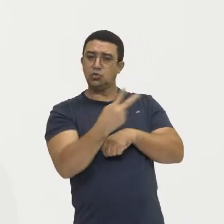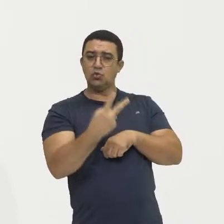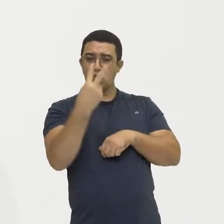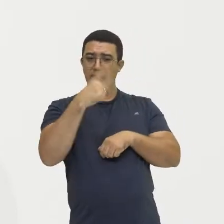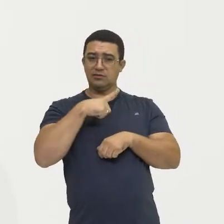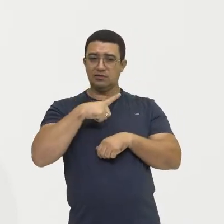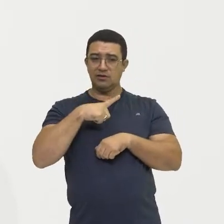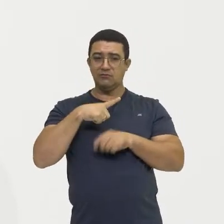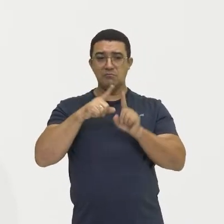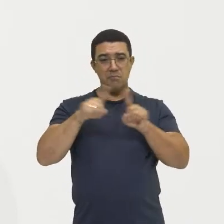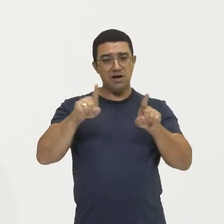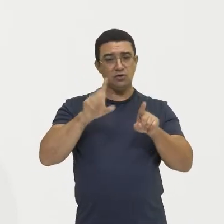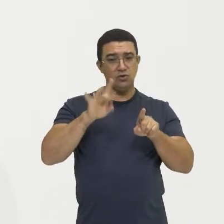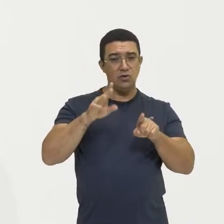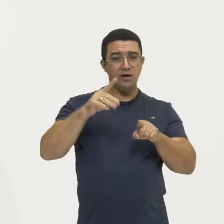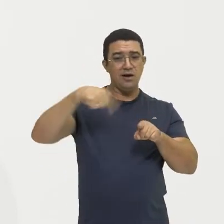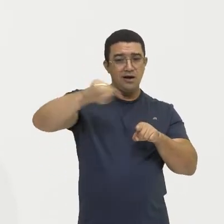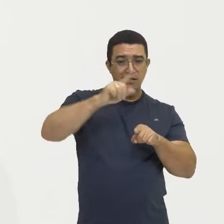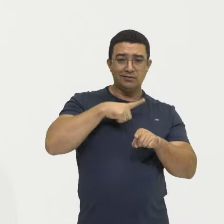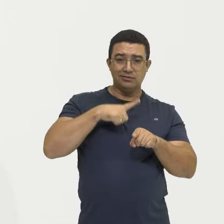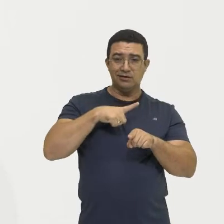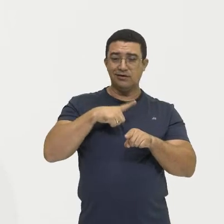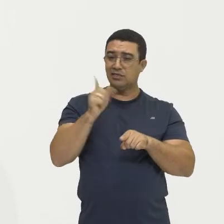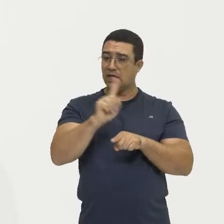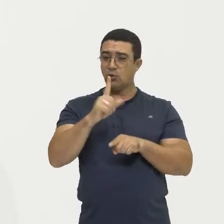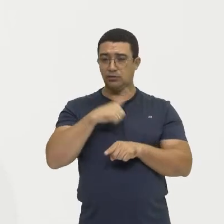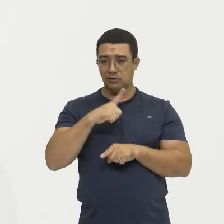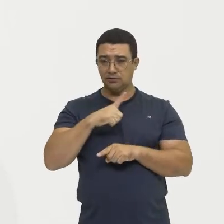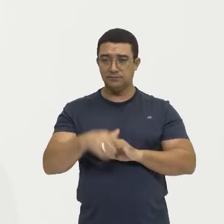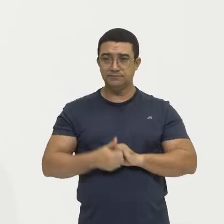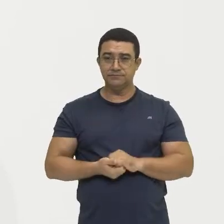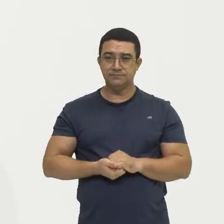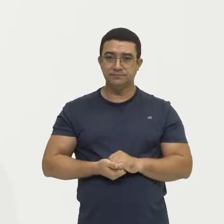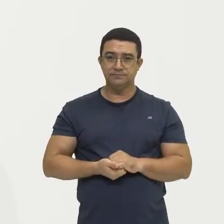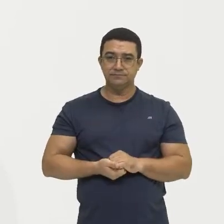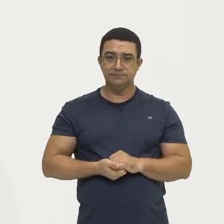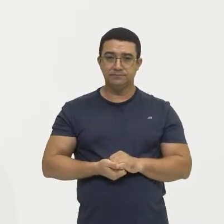Então, note que aqui, ó, ele fala, a palavra escreve,